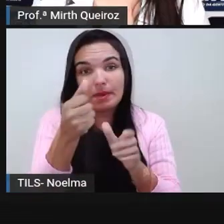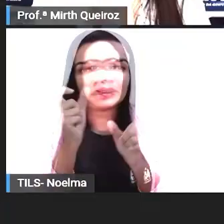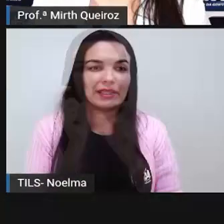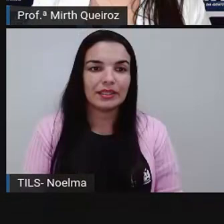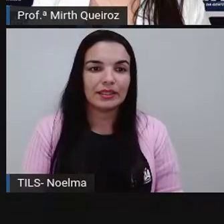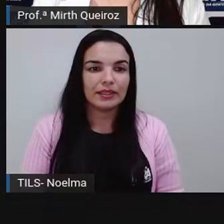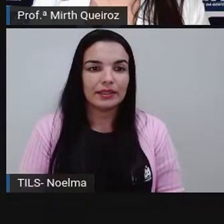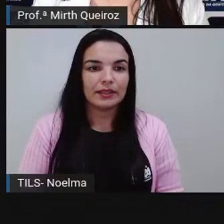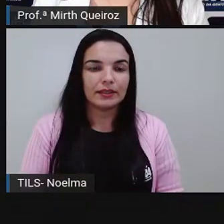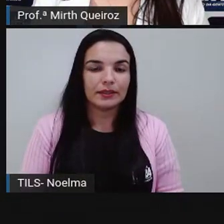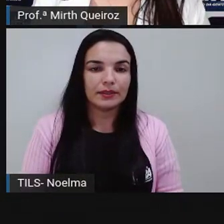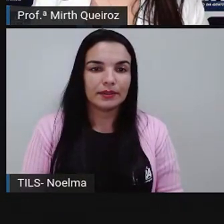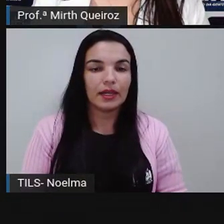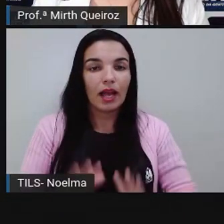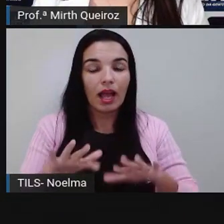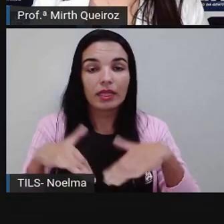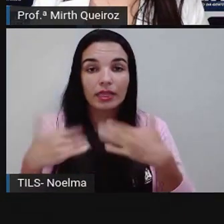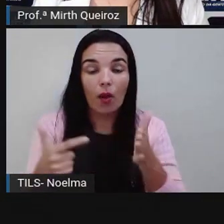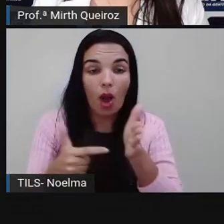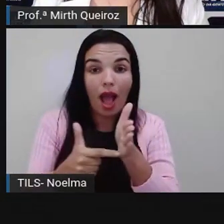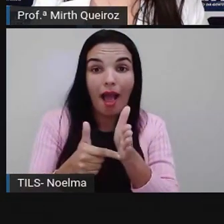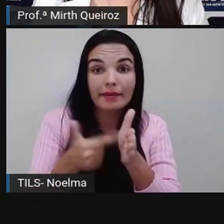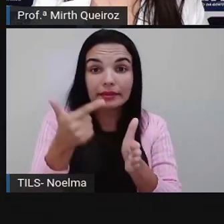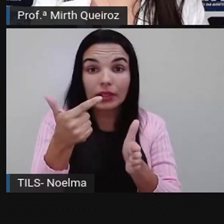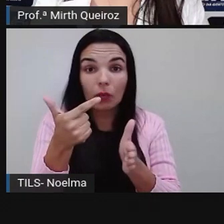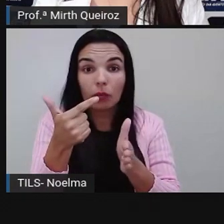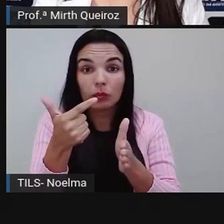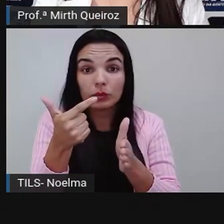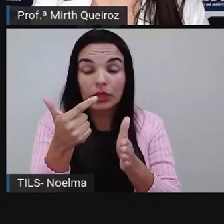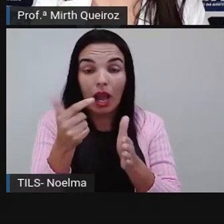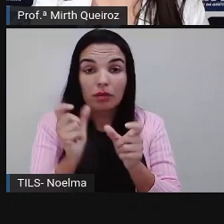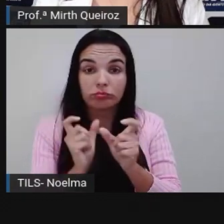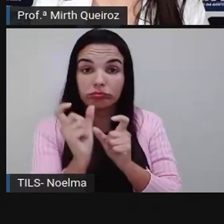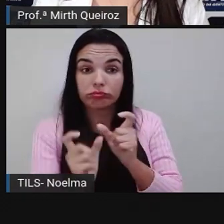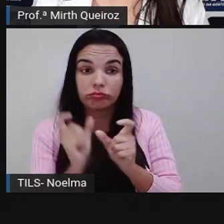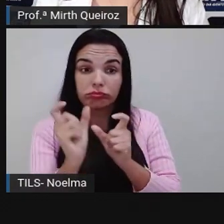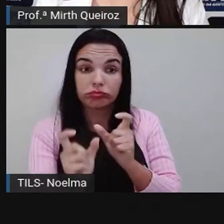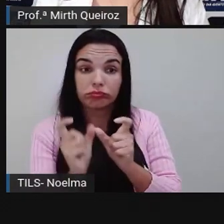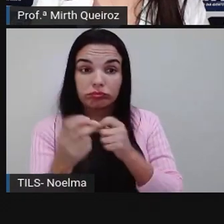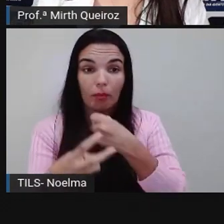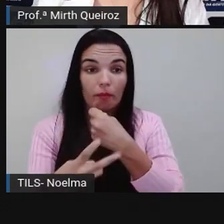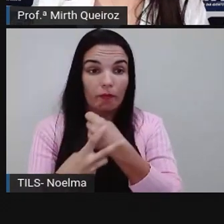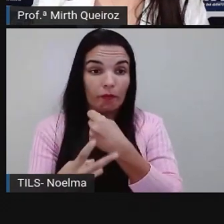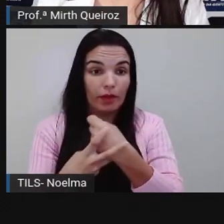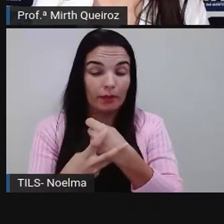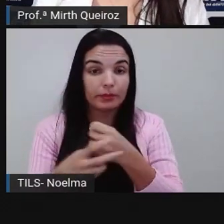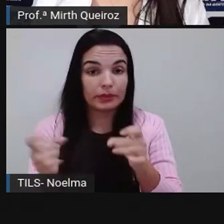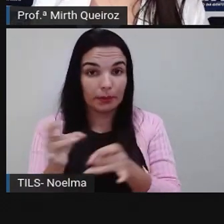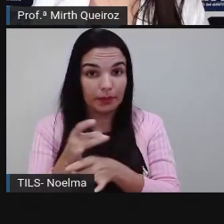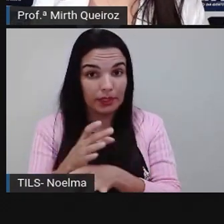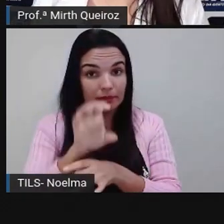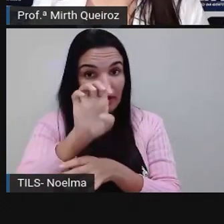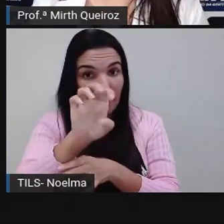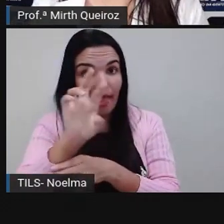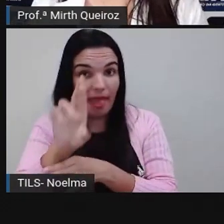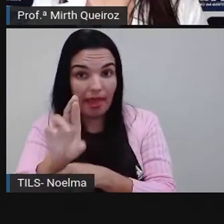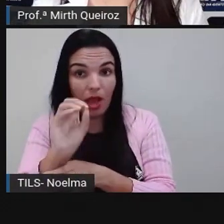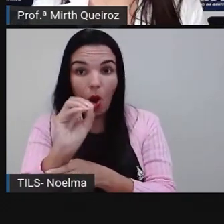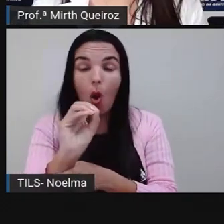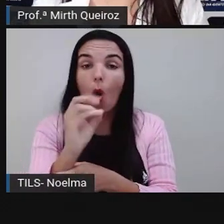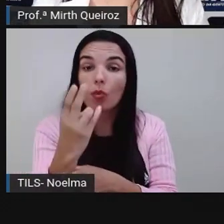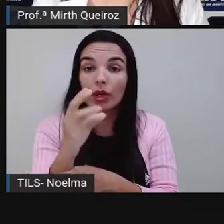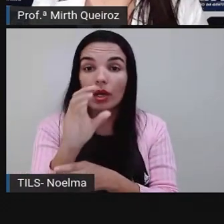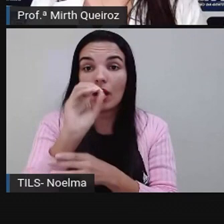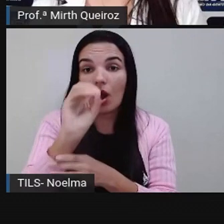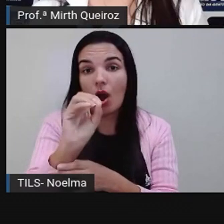conjugação. Os verbos da segunda conjugação são aqueles que são terminados em ER ou OR,